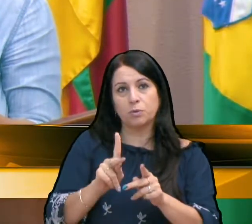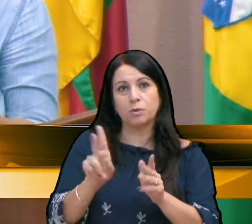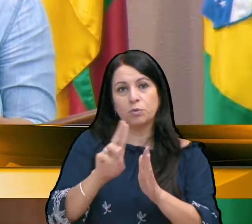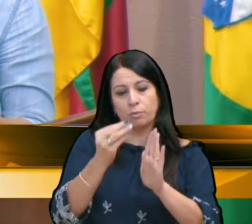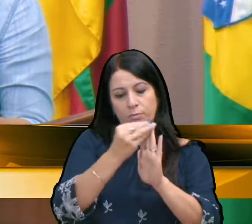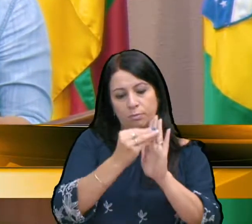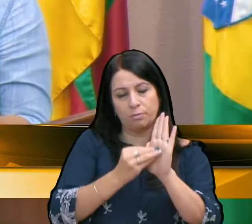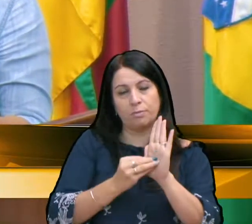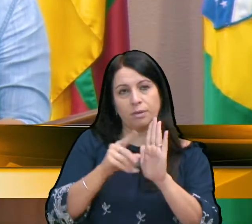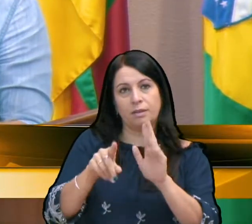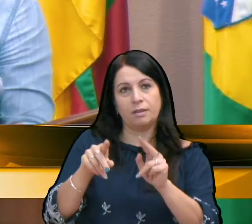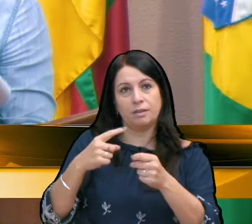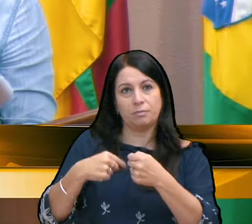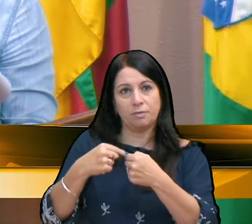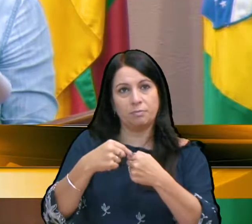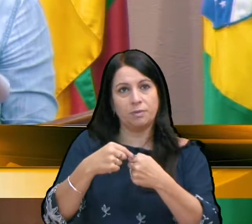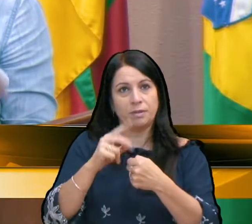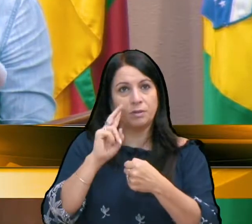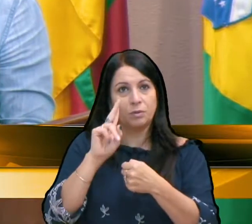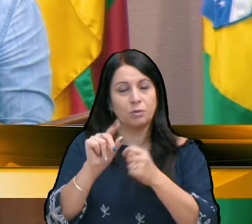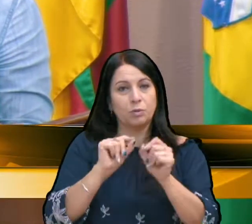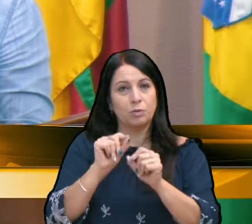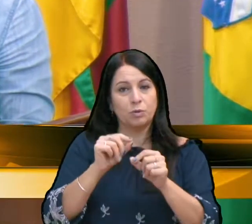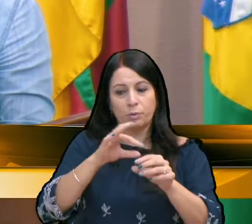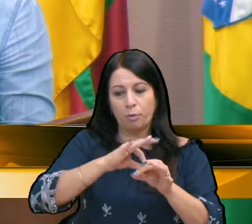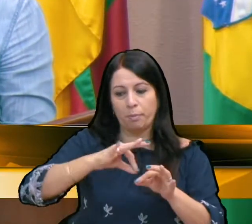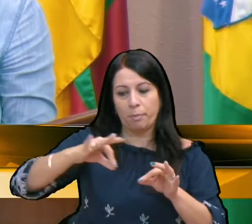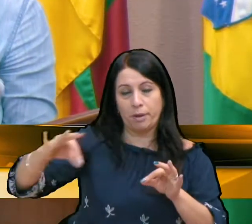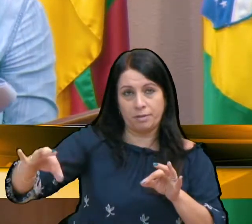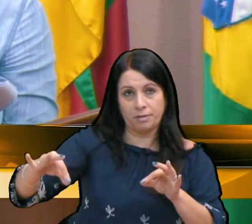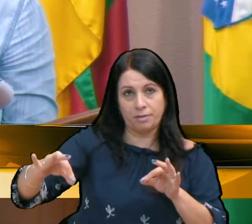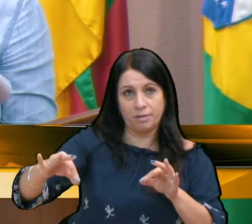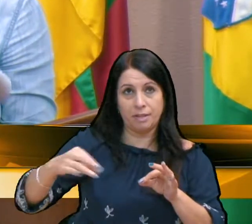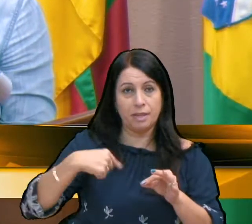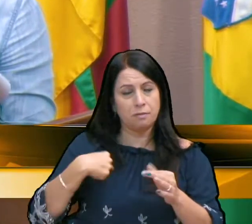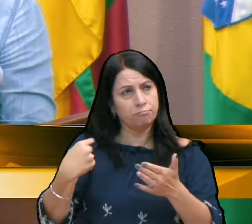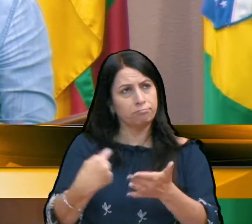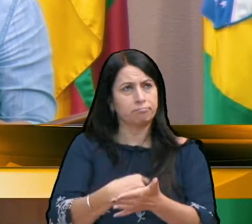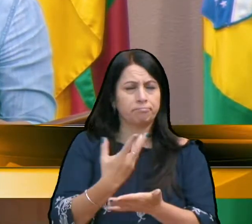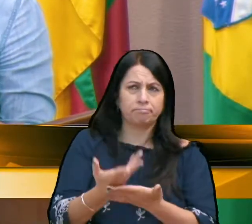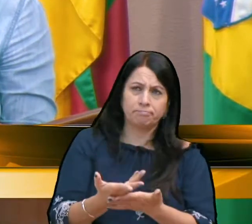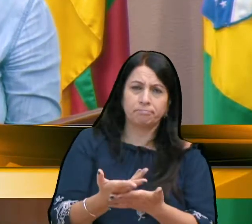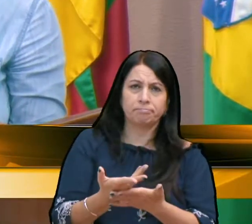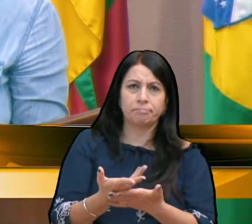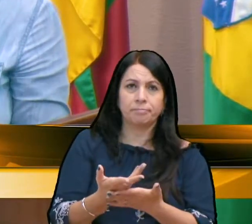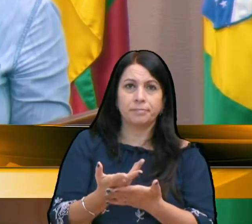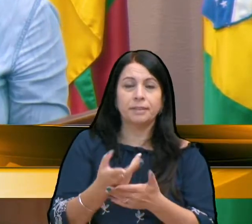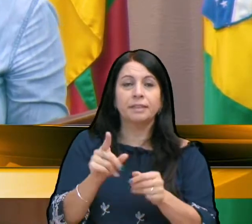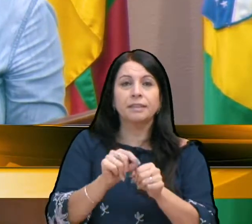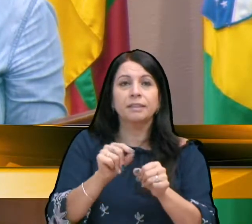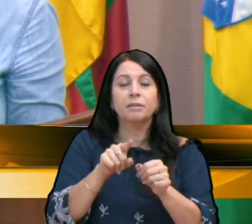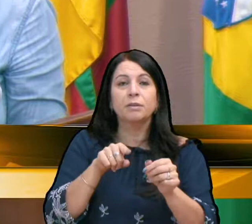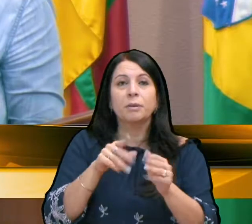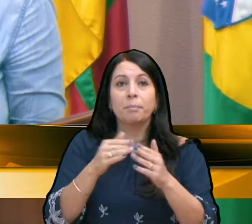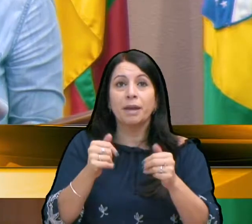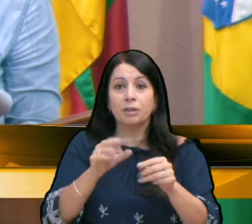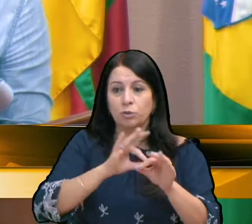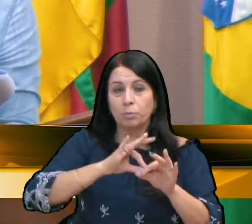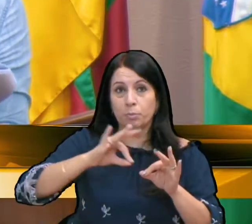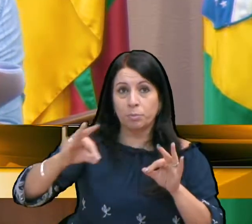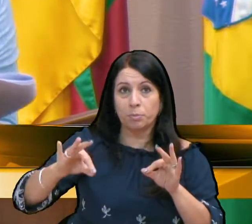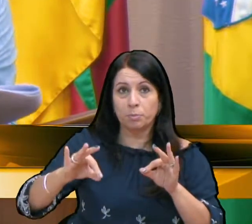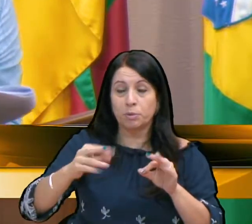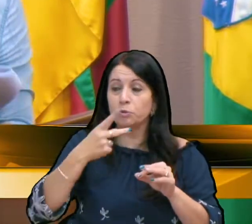no município. E aí, sobre a metragem, né, e aí eu fico me perguntando, né, a gente pede aqui a metragem, porque se